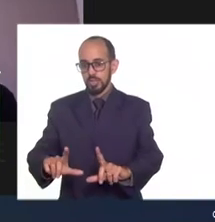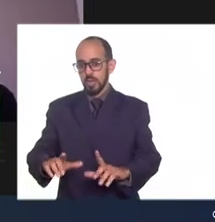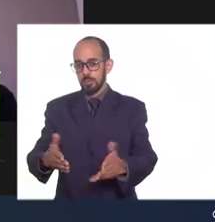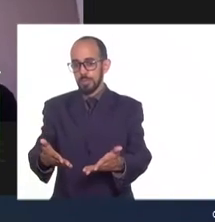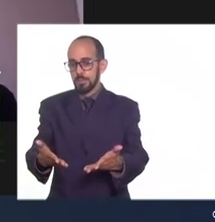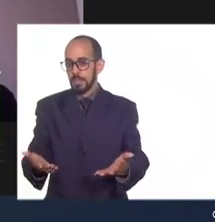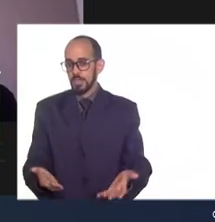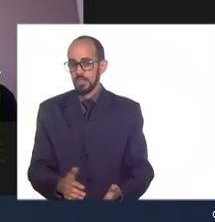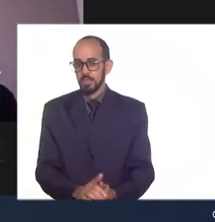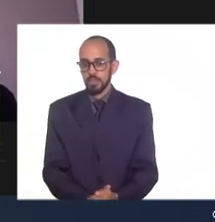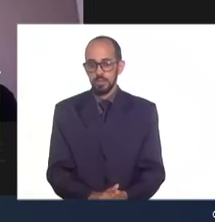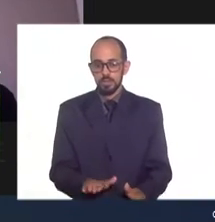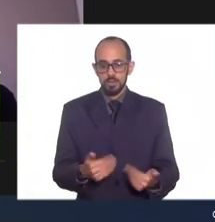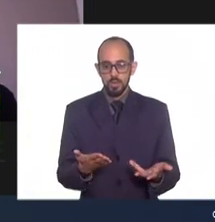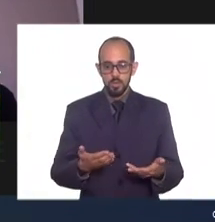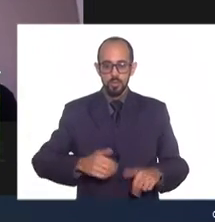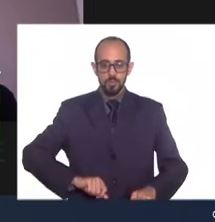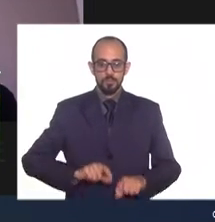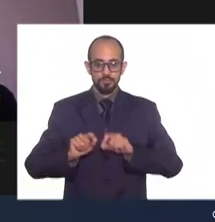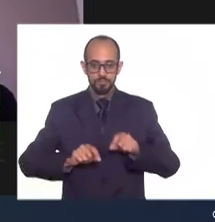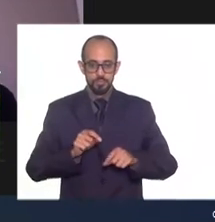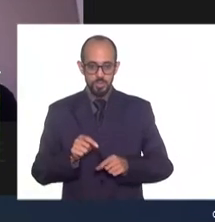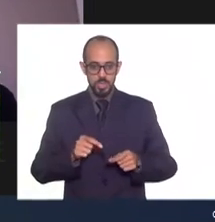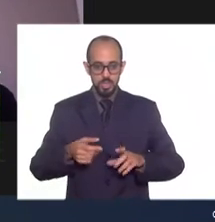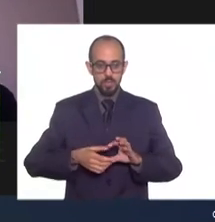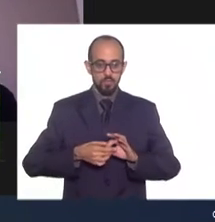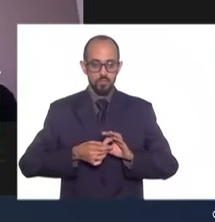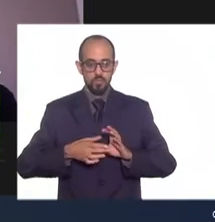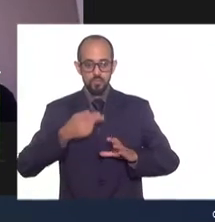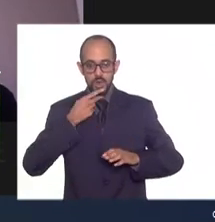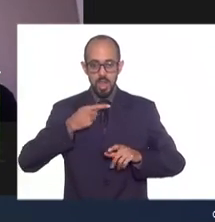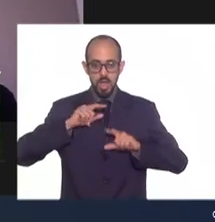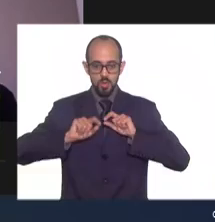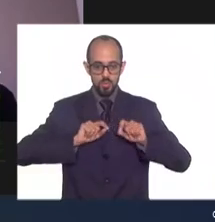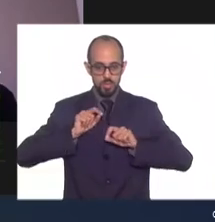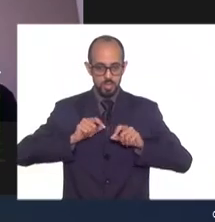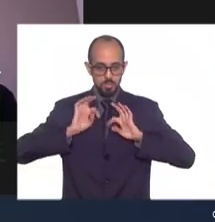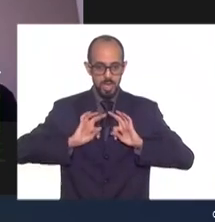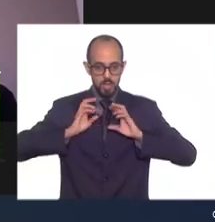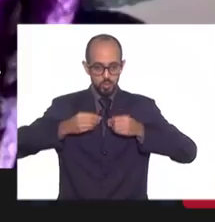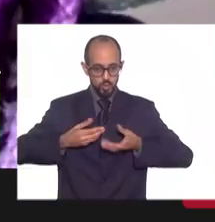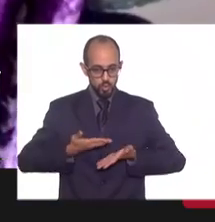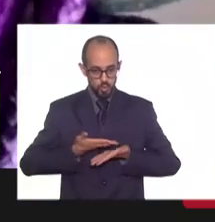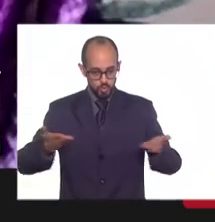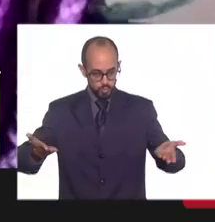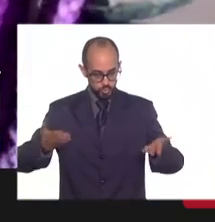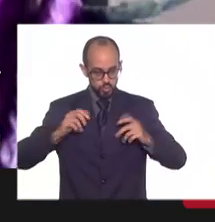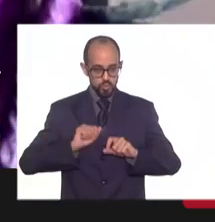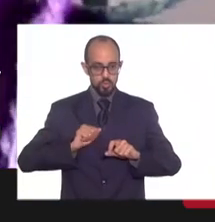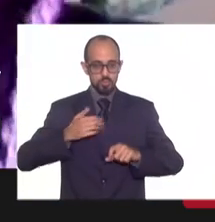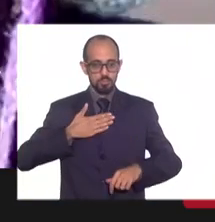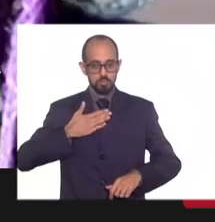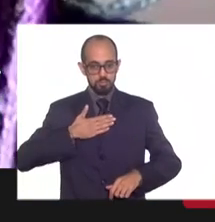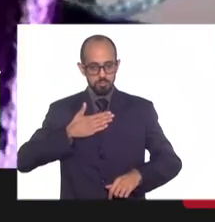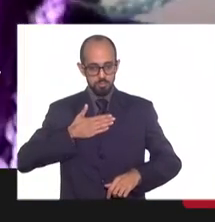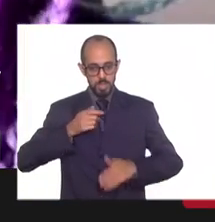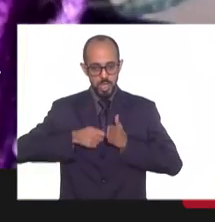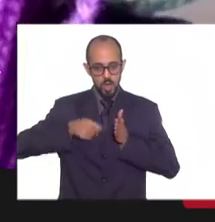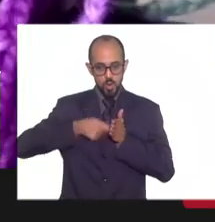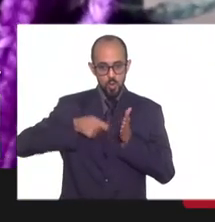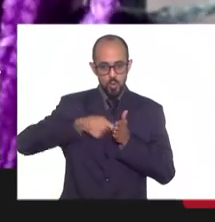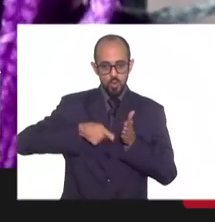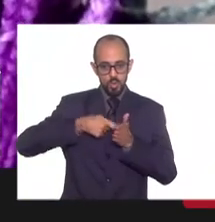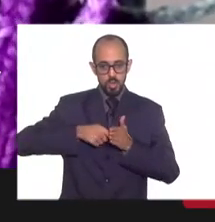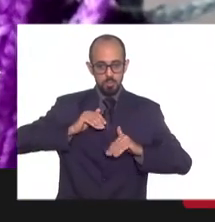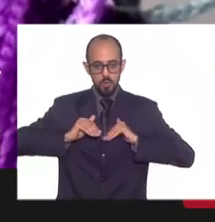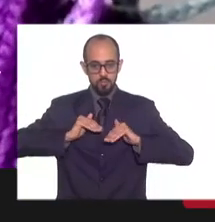Obrigada então Cláudia deixo aqui inclusive exposto para todos e todas que minha grande luta no movimento